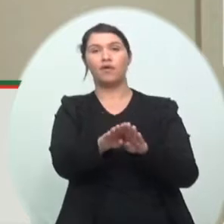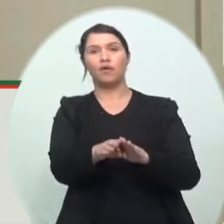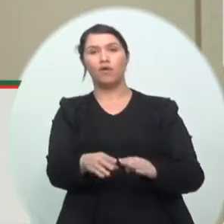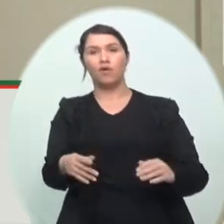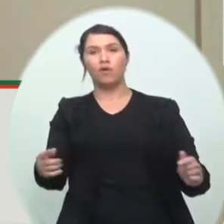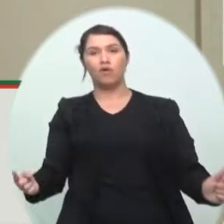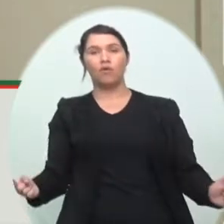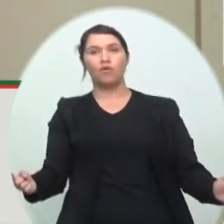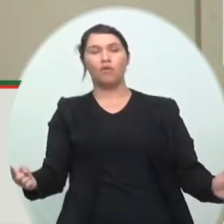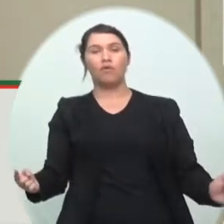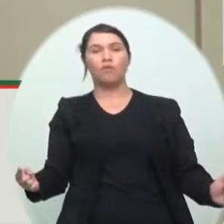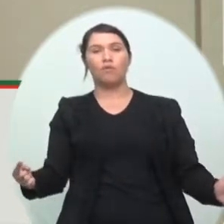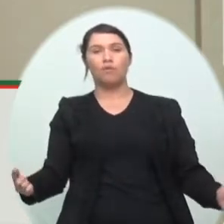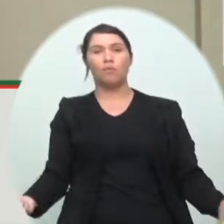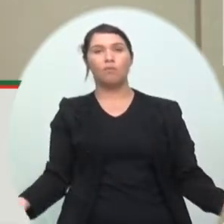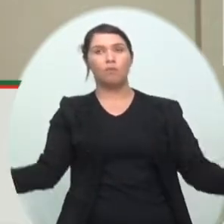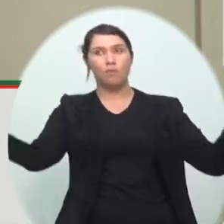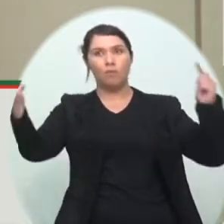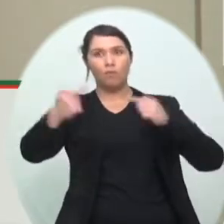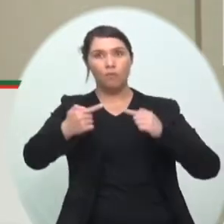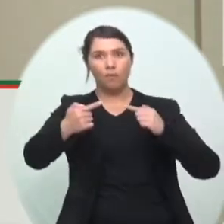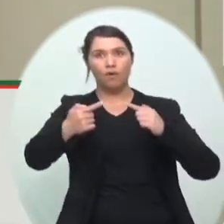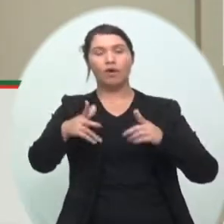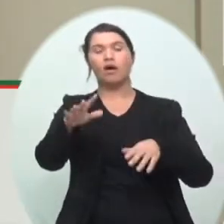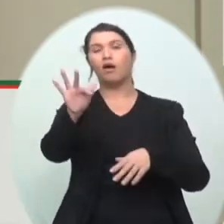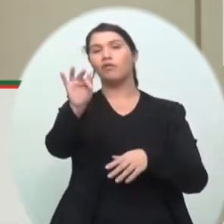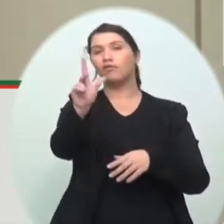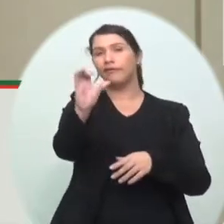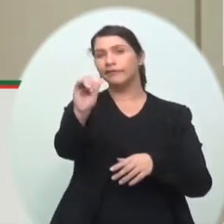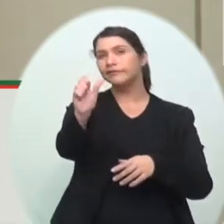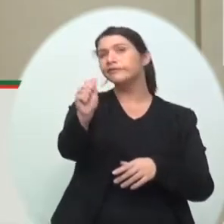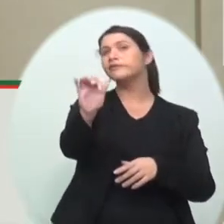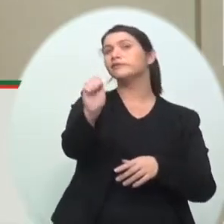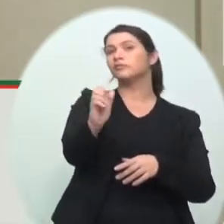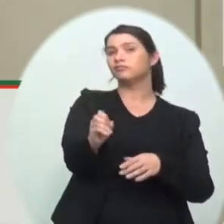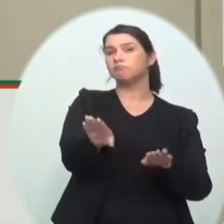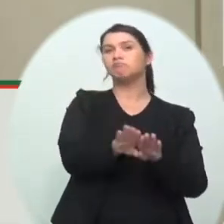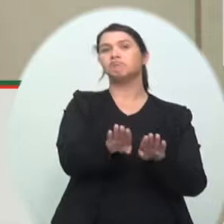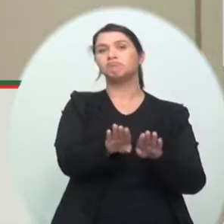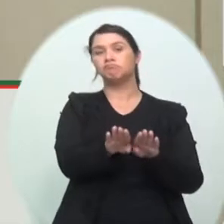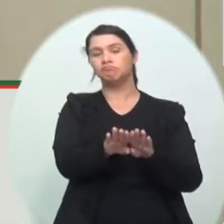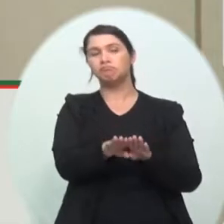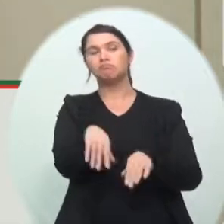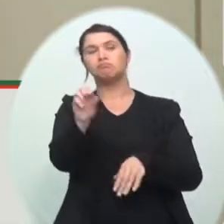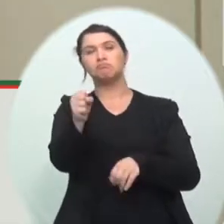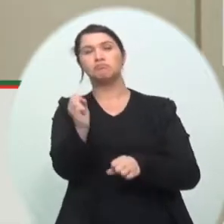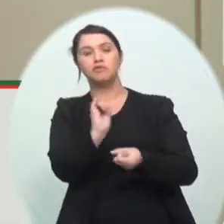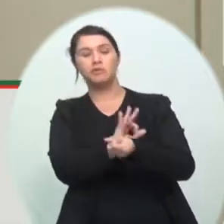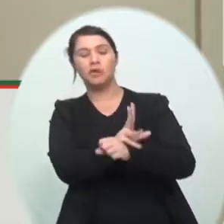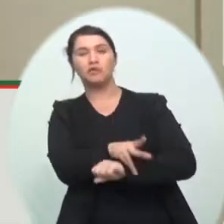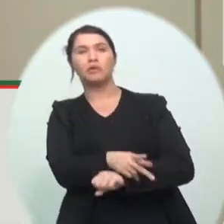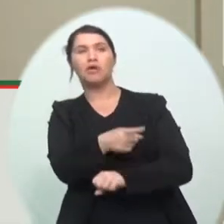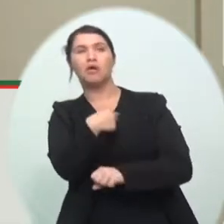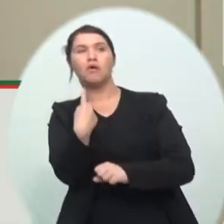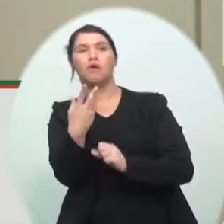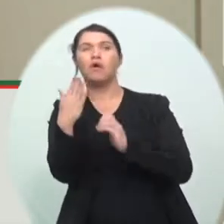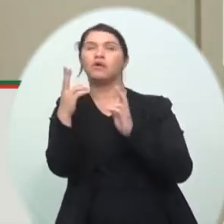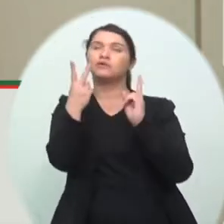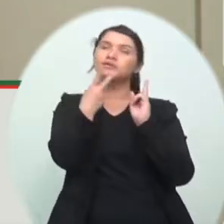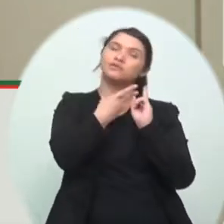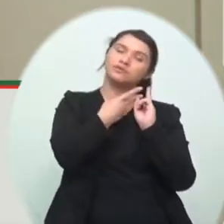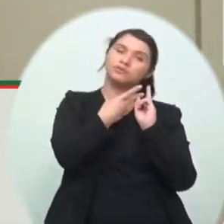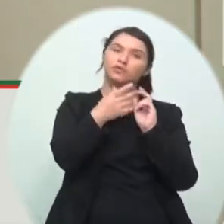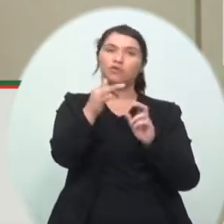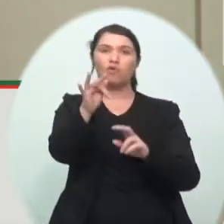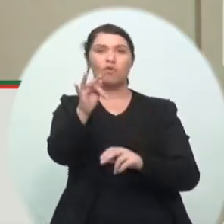em Criciúma, de ações ostensivas nas madrugadas, enquanto nós, cidadãos, dormíamos o sono merecido,